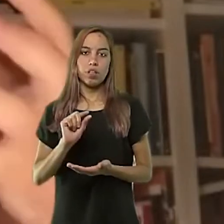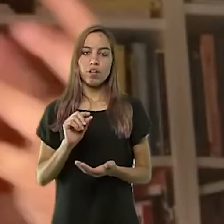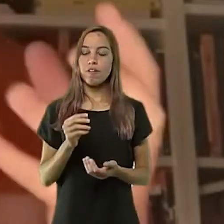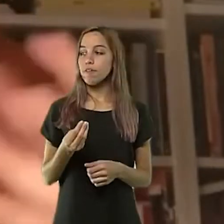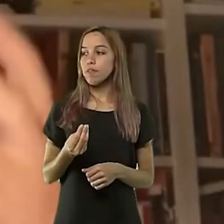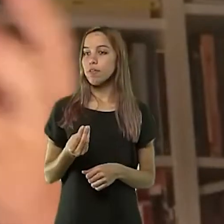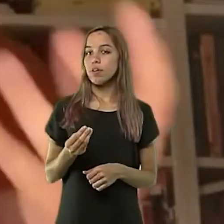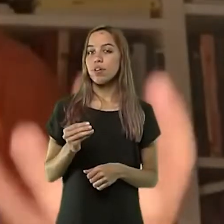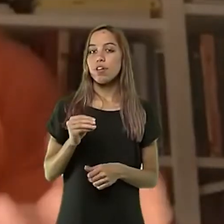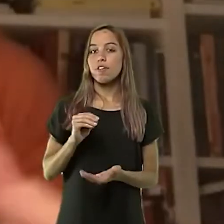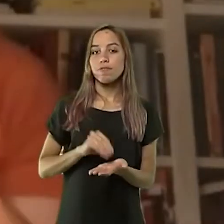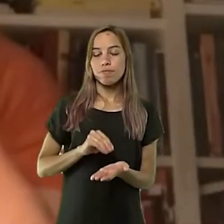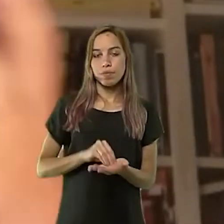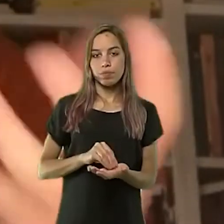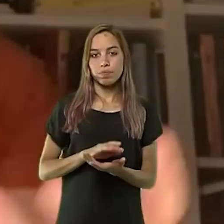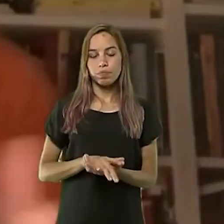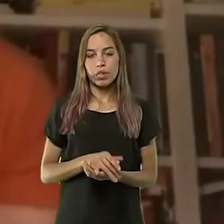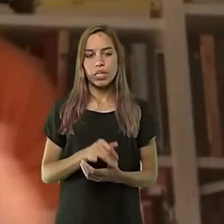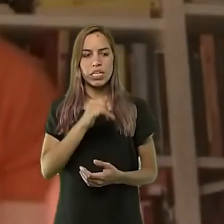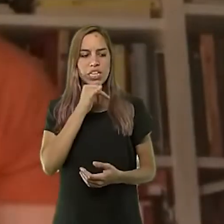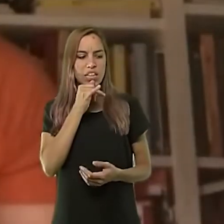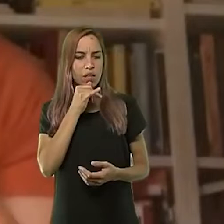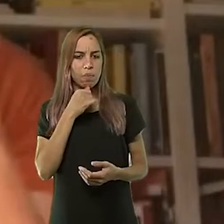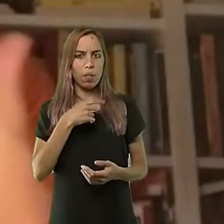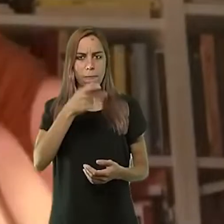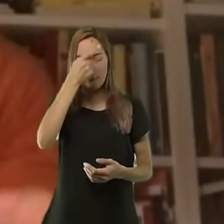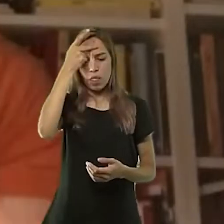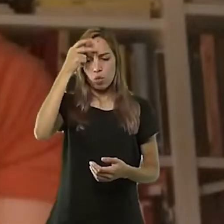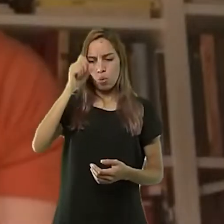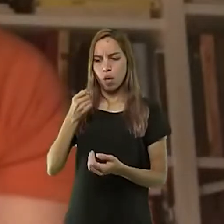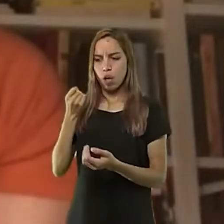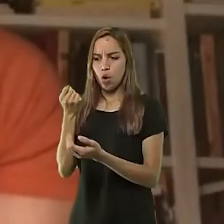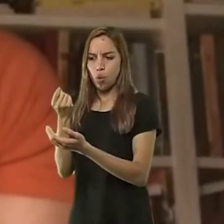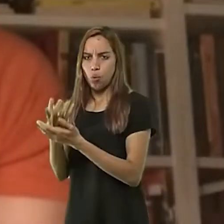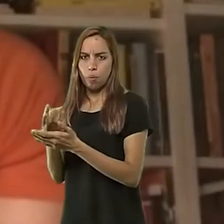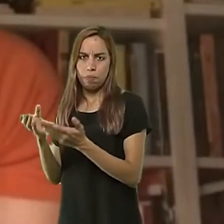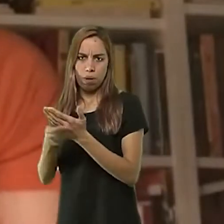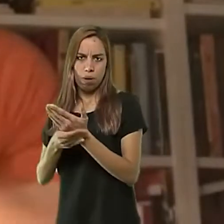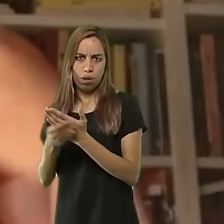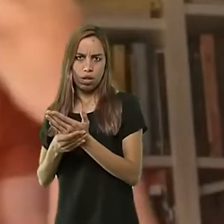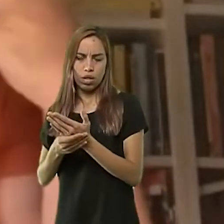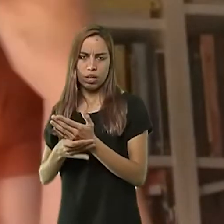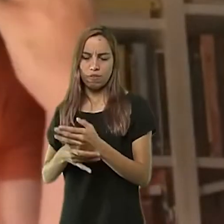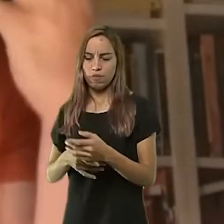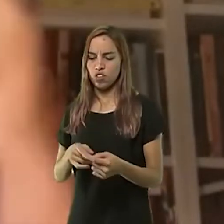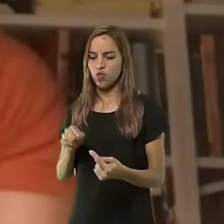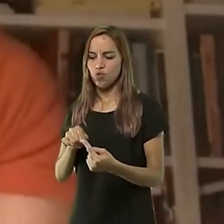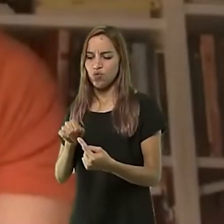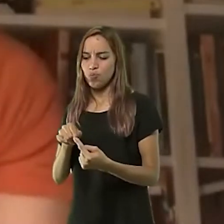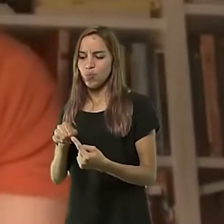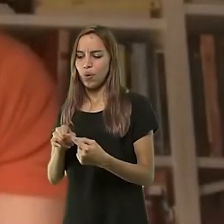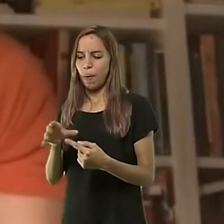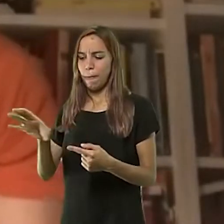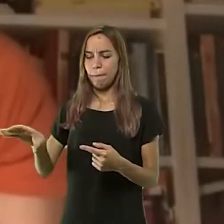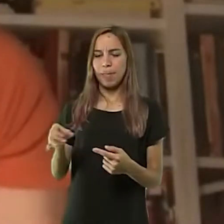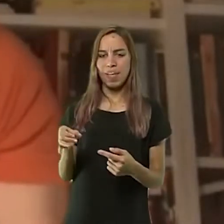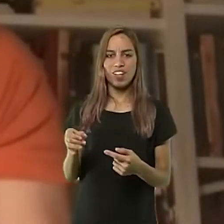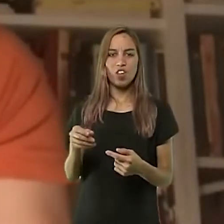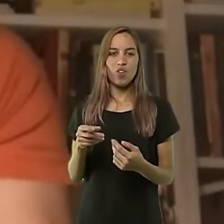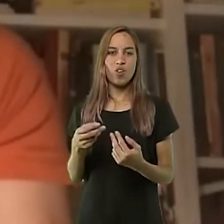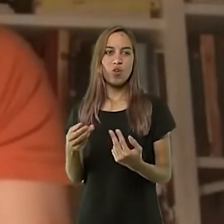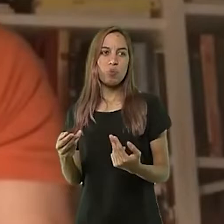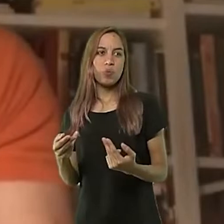poeta quase como um animal de estimação que se leva para casa e que se alimenta, porque corria muito a ideia também em